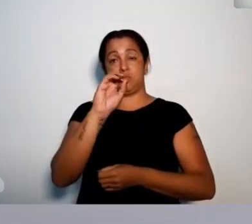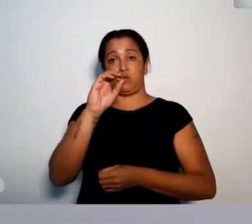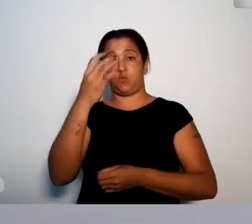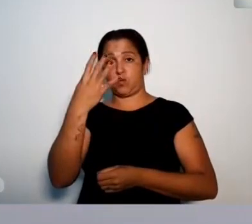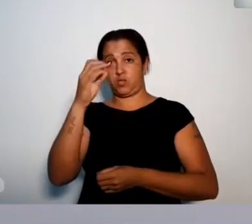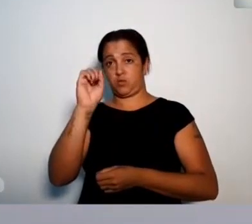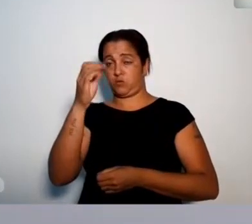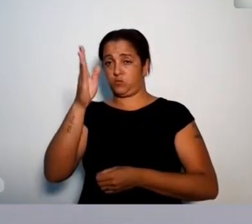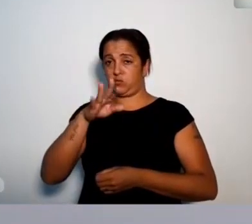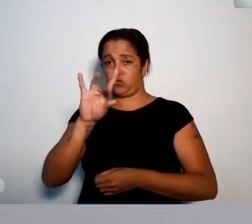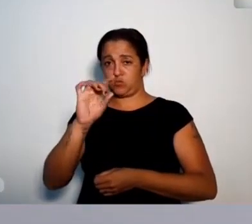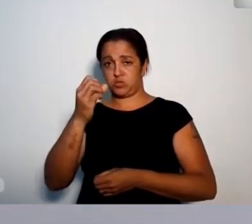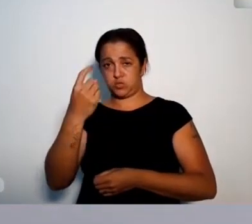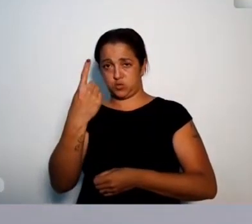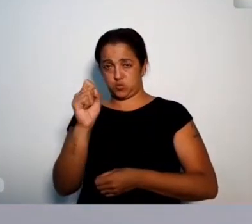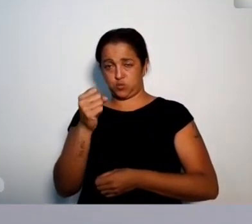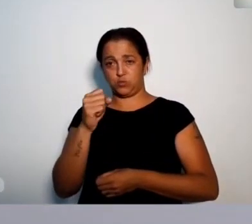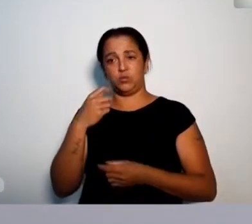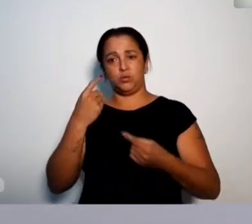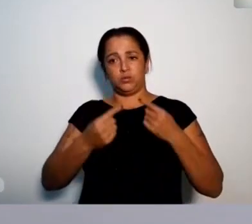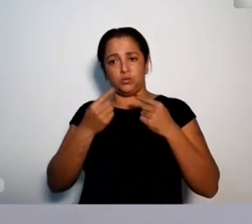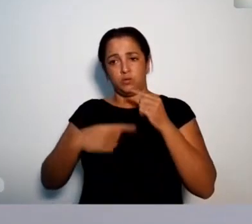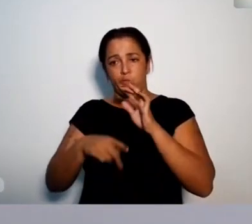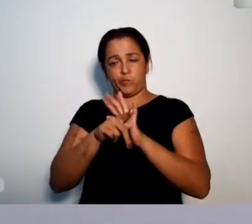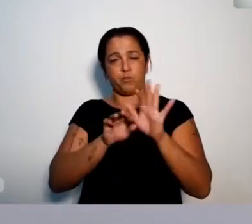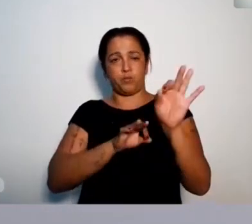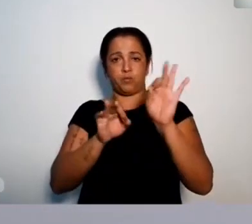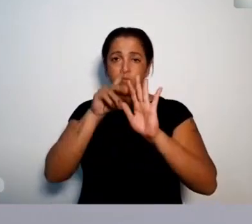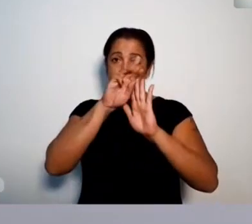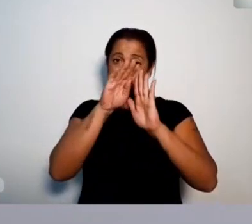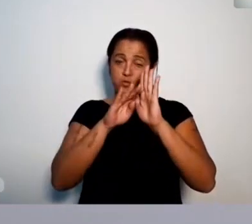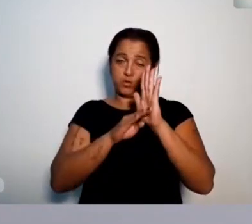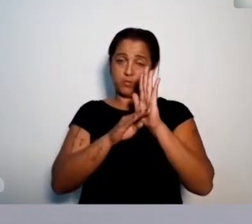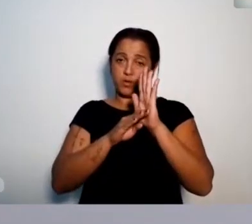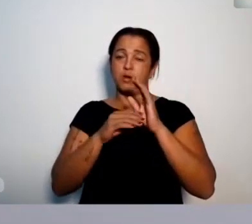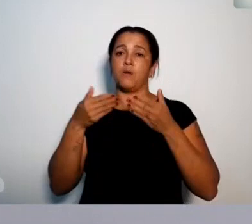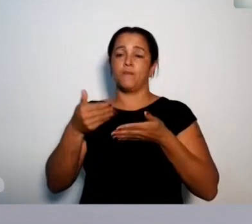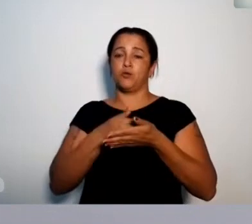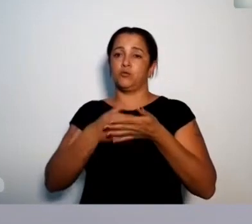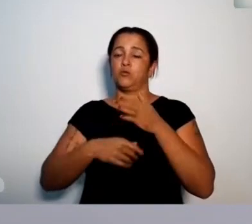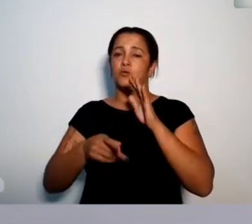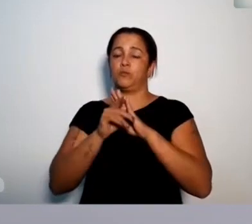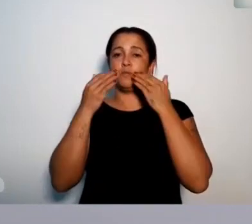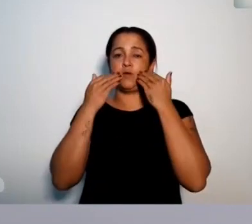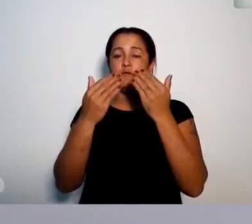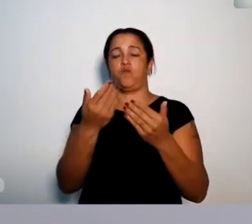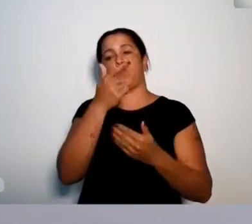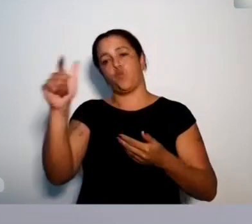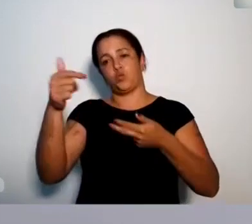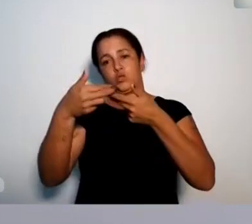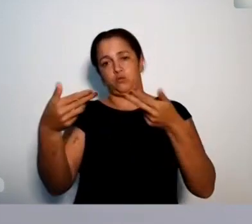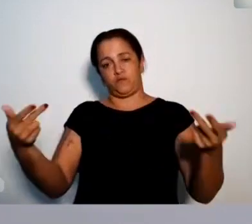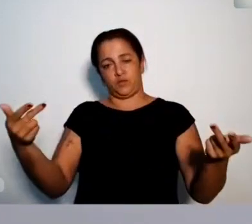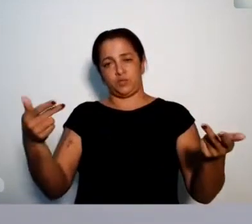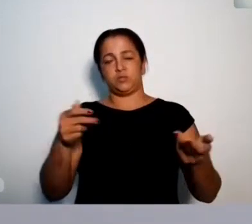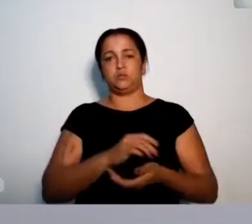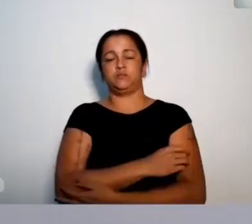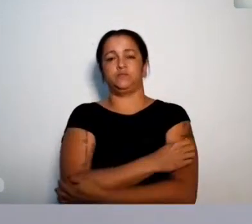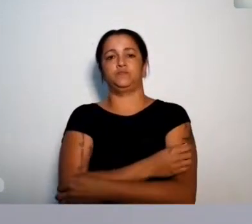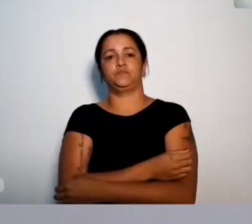6.048/2018, que dispõe sobre a instituição do programa Botucatu em frente e da outras providências.